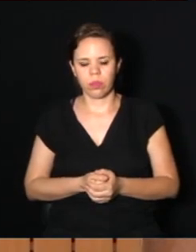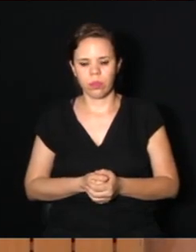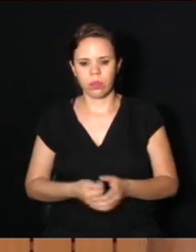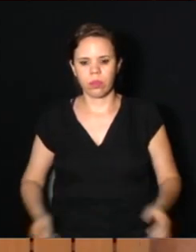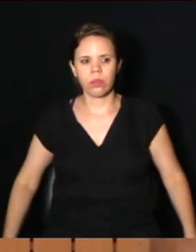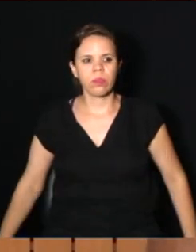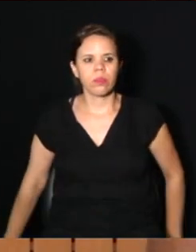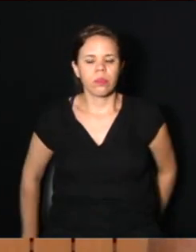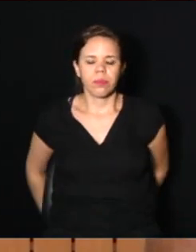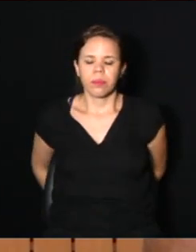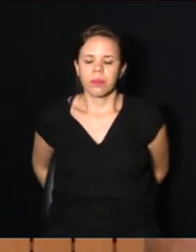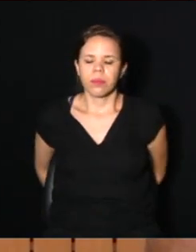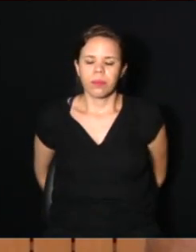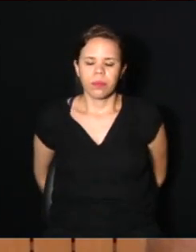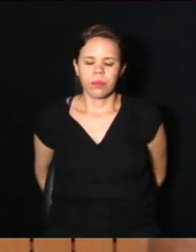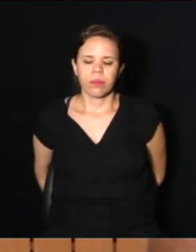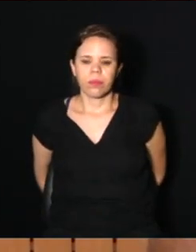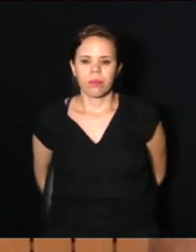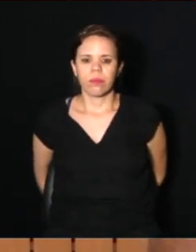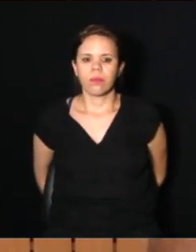óbvia, né?